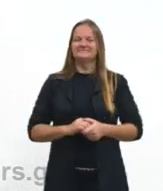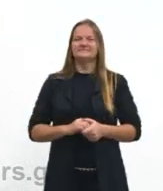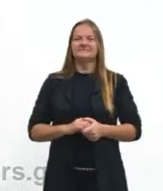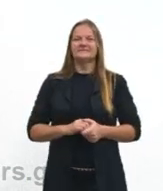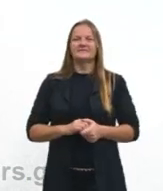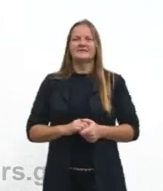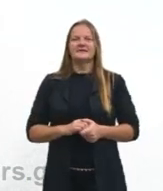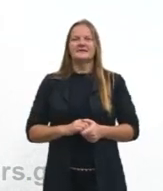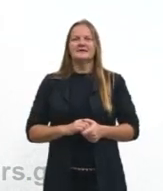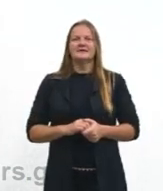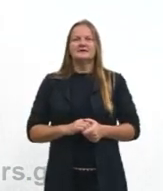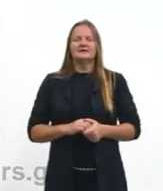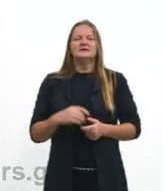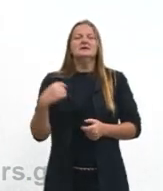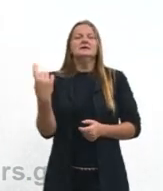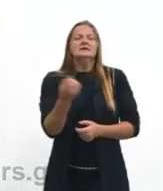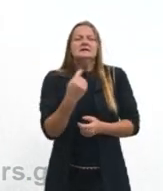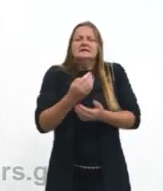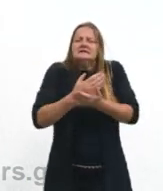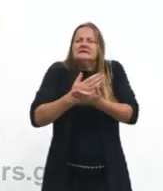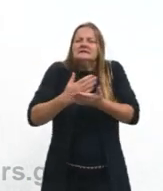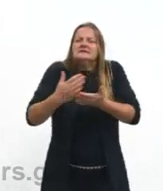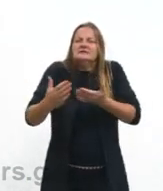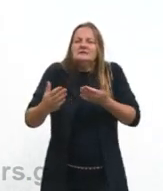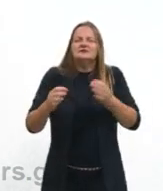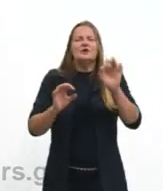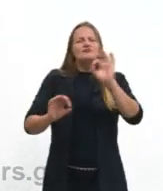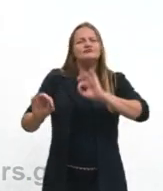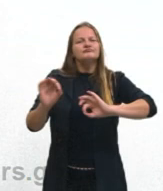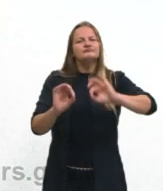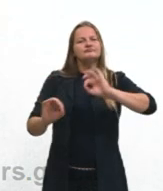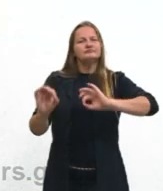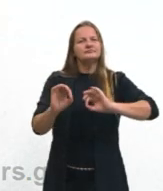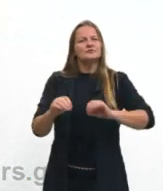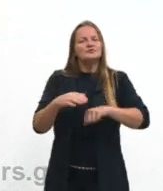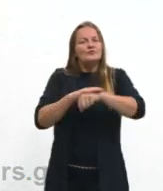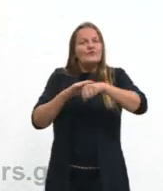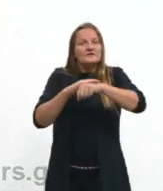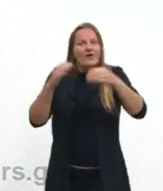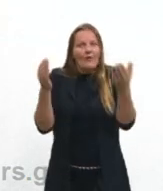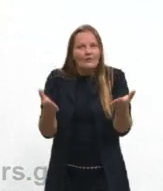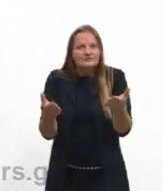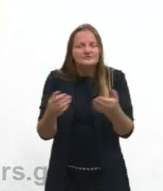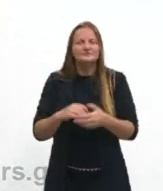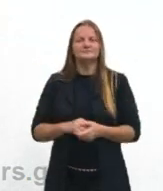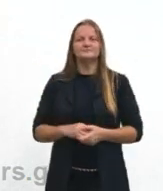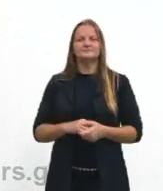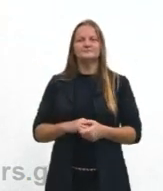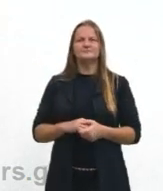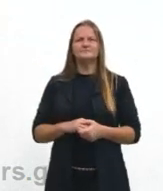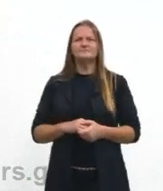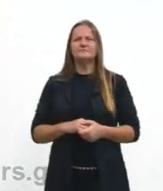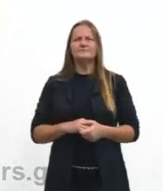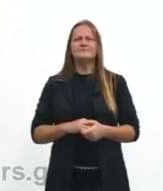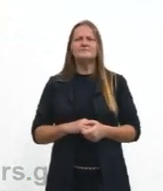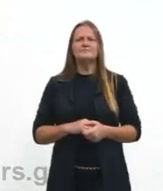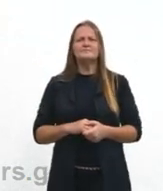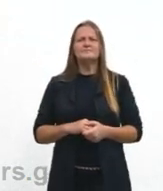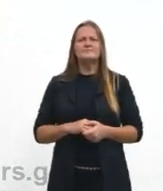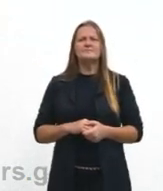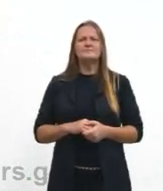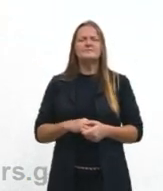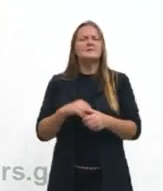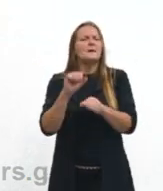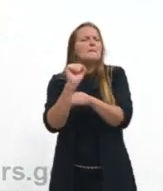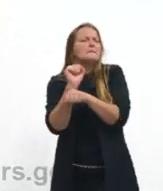Tá bom então para gente começar no situar sobre que a gente vai conversar hoje e a gente vai